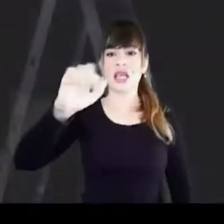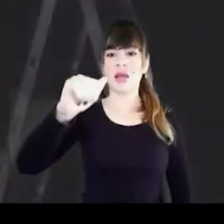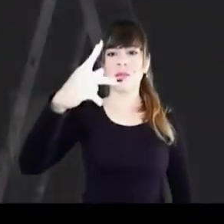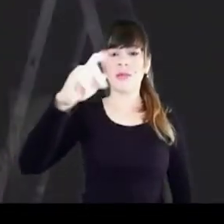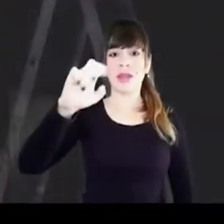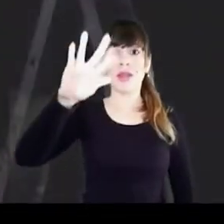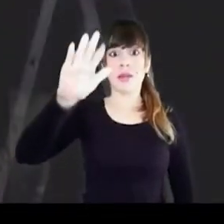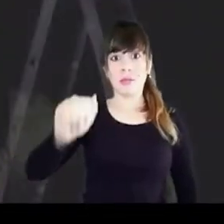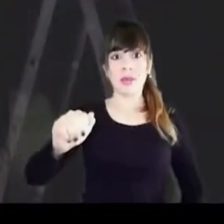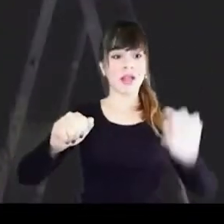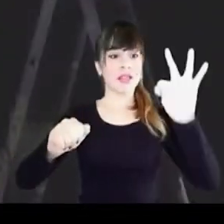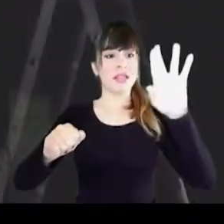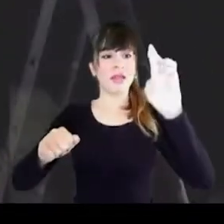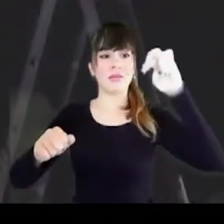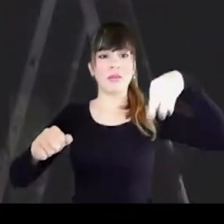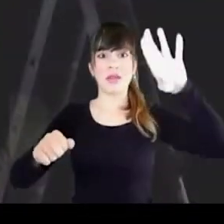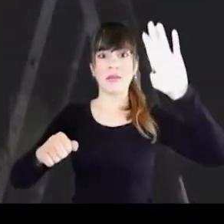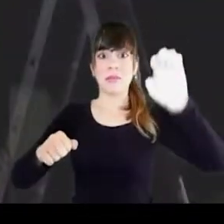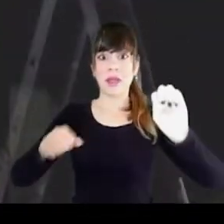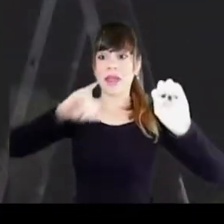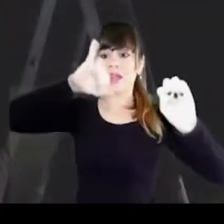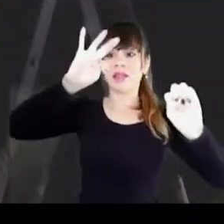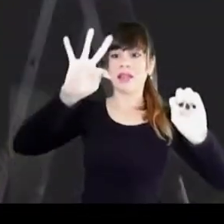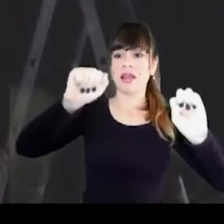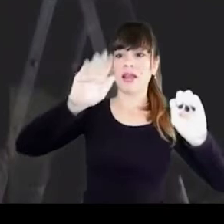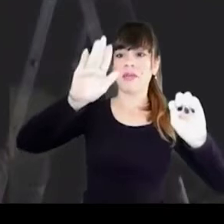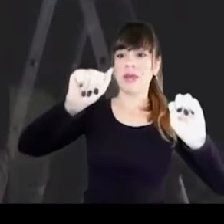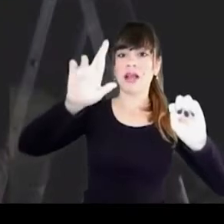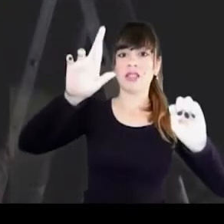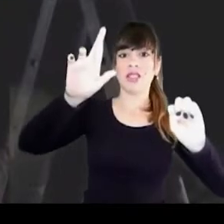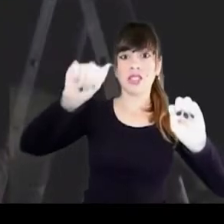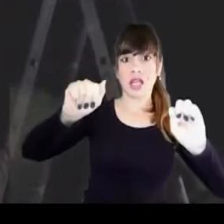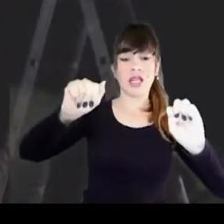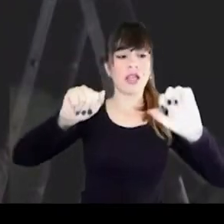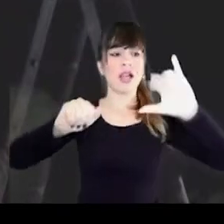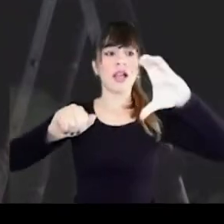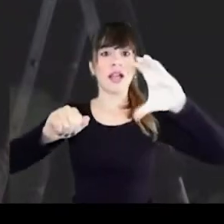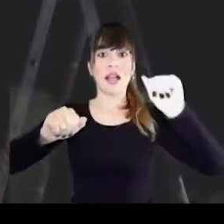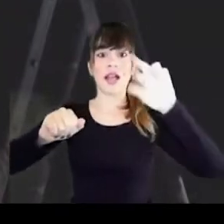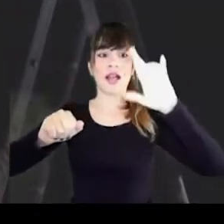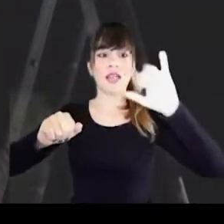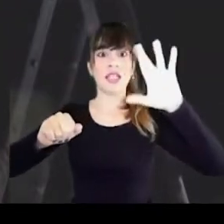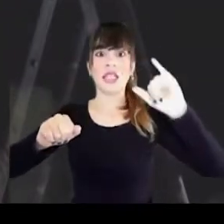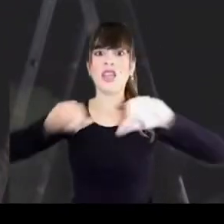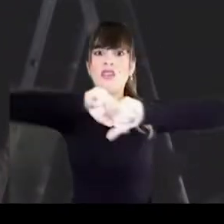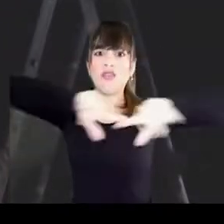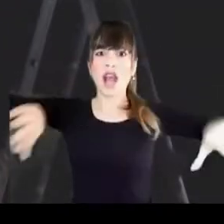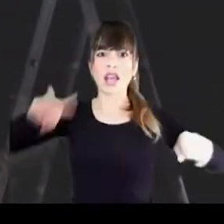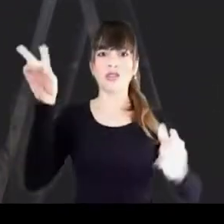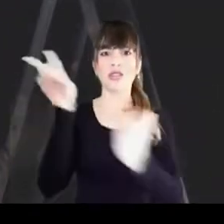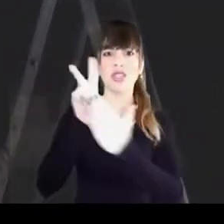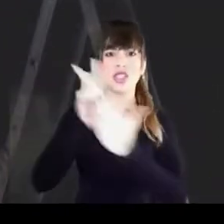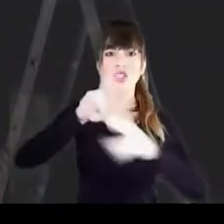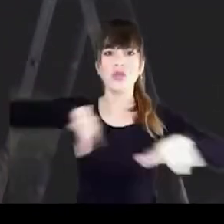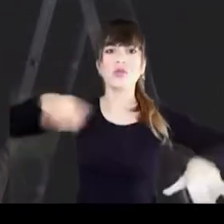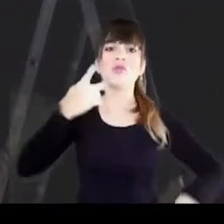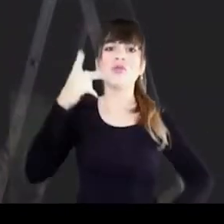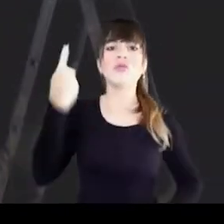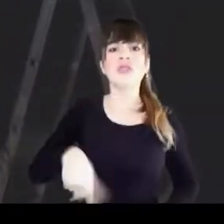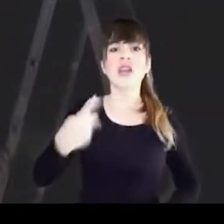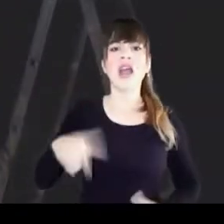Tapeba, Tremembé, Genipapo-Canidé, Canidé, Potiguara, Tabajara, Calabaça, Cariri, povos indígenas do